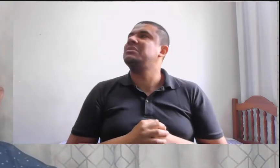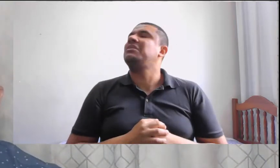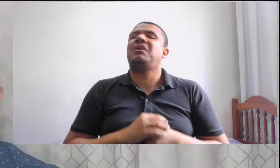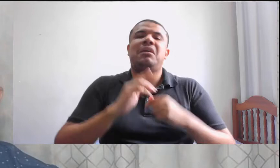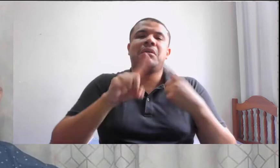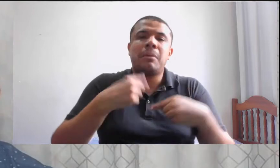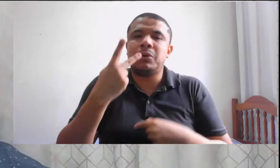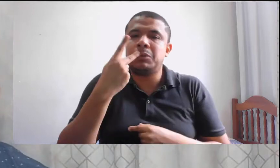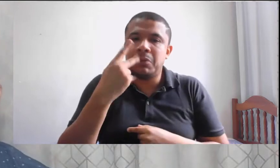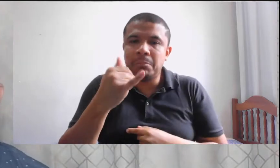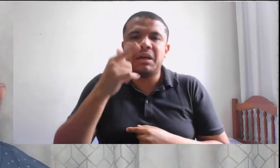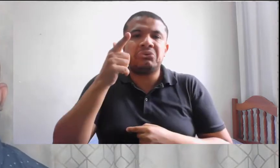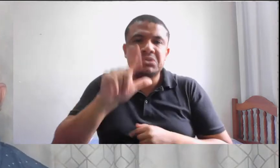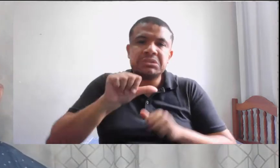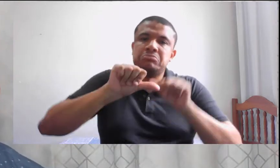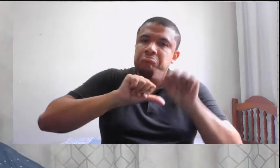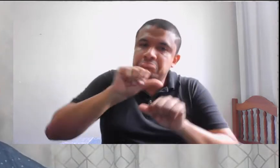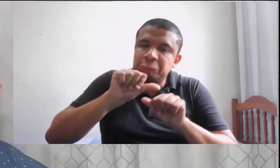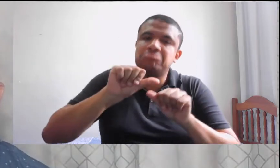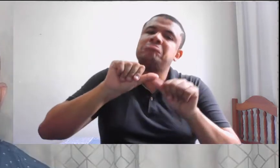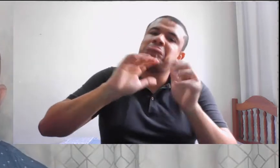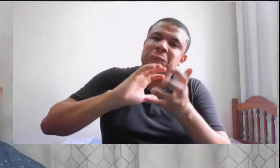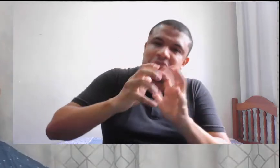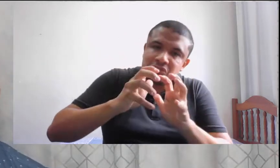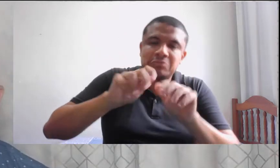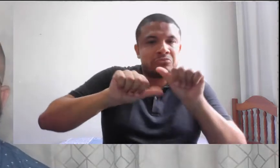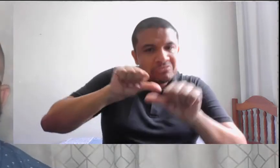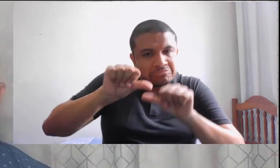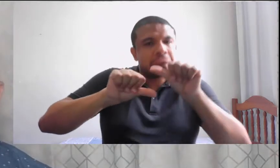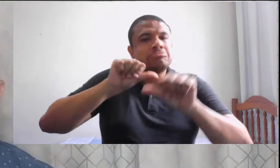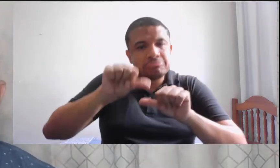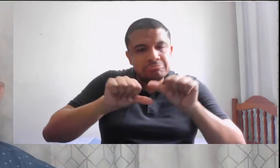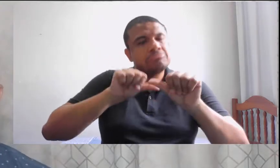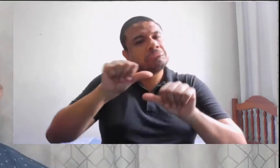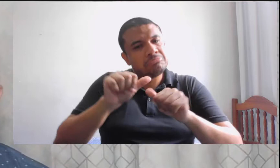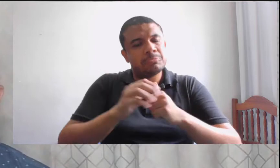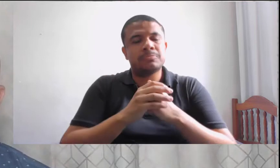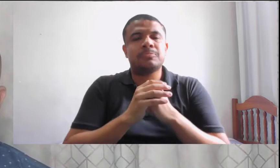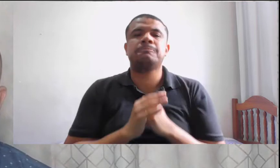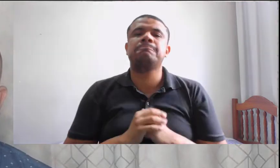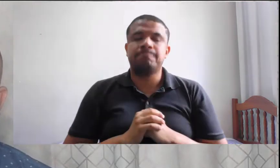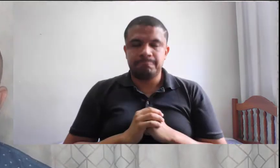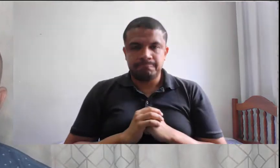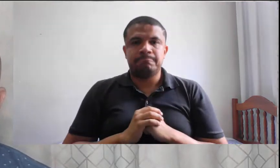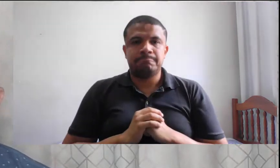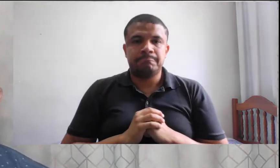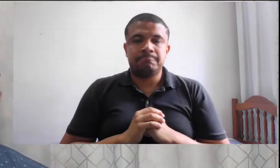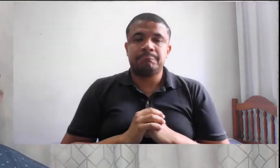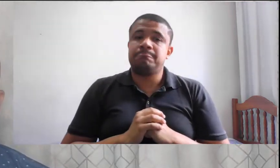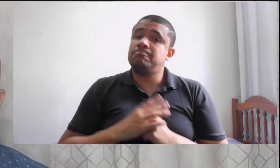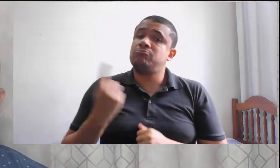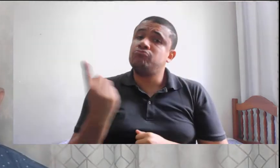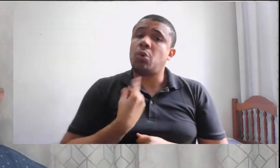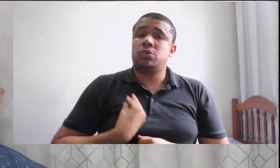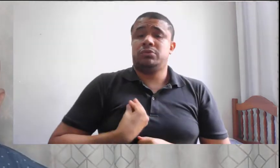Depois de muito tempo, meu pai conseguiu dar um vermelhão, a gente chamava assim, no chão. E assim